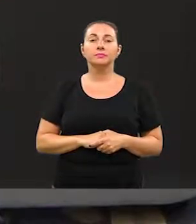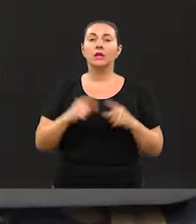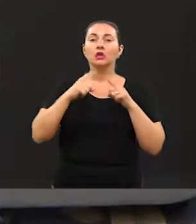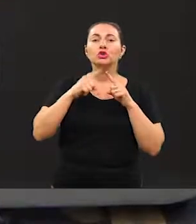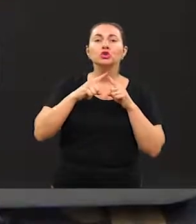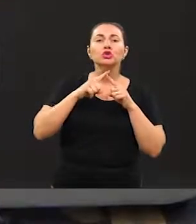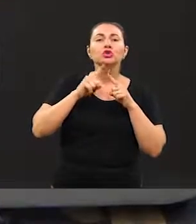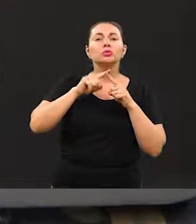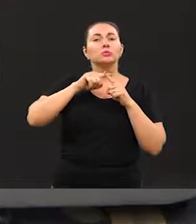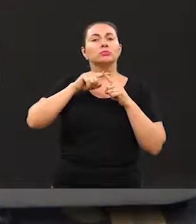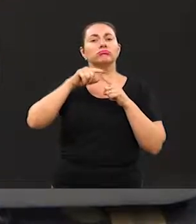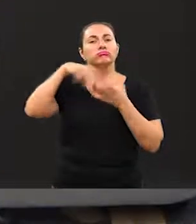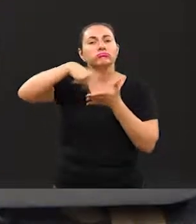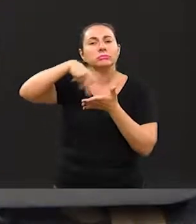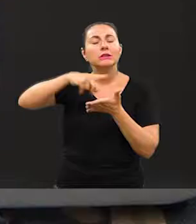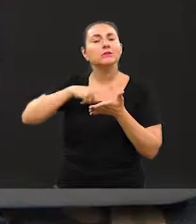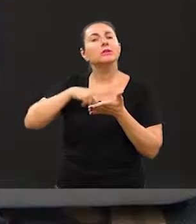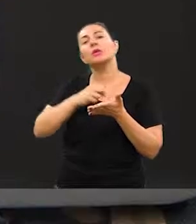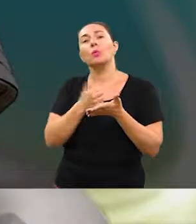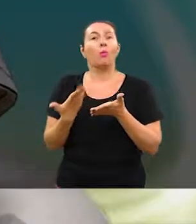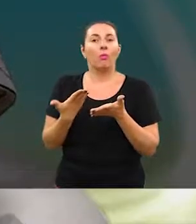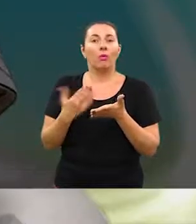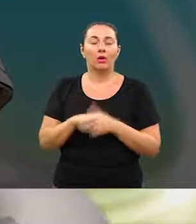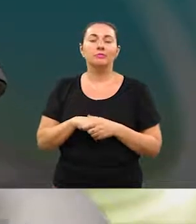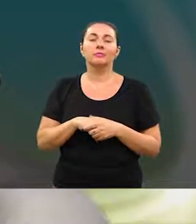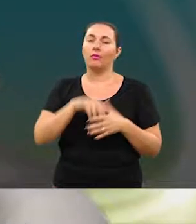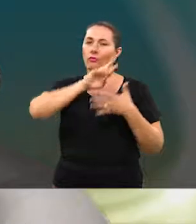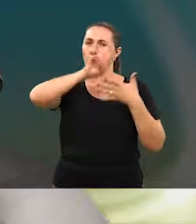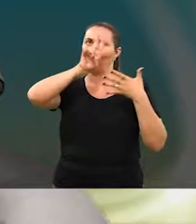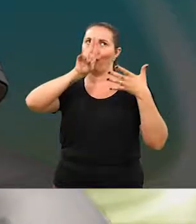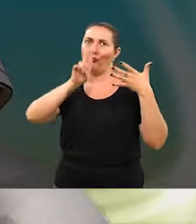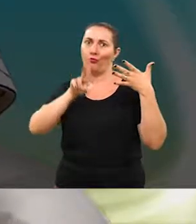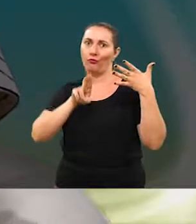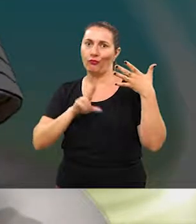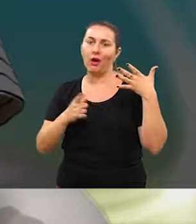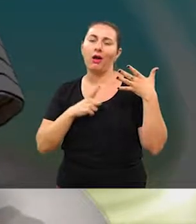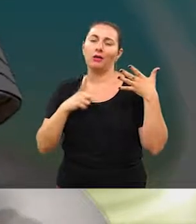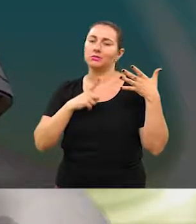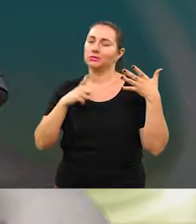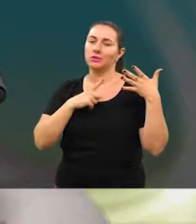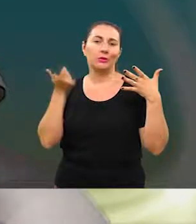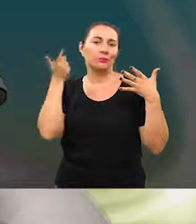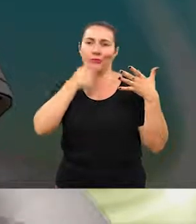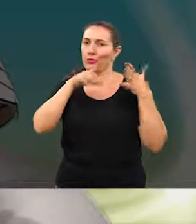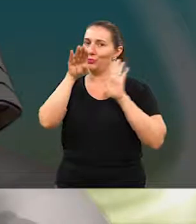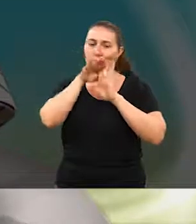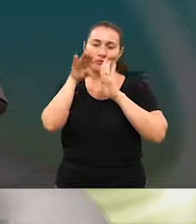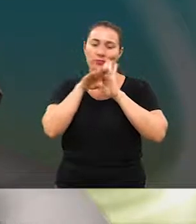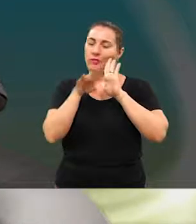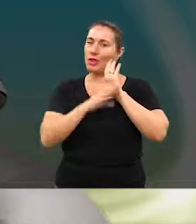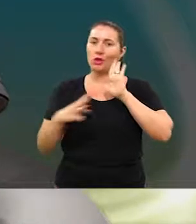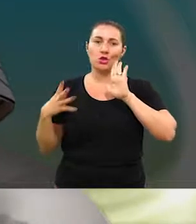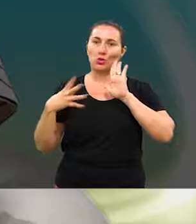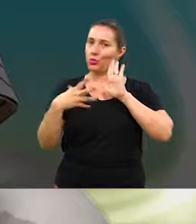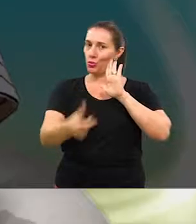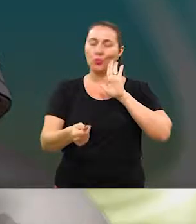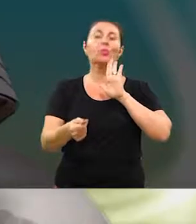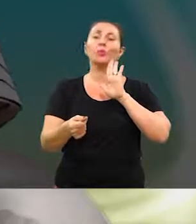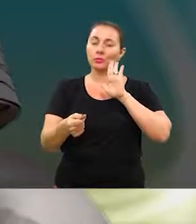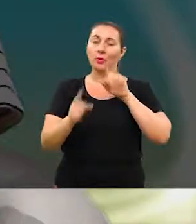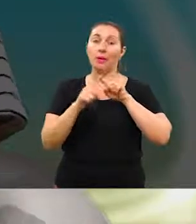Quais são os tipos de dança que existem? Vários. Aí, assim, são inúmeros. Com certeza eu não vou conseguir listar